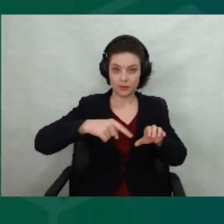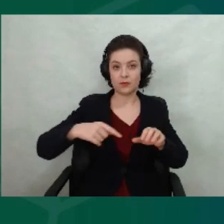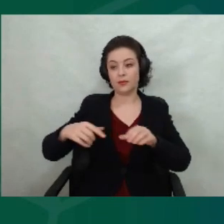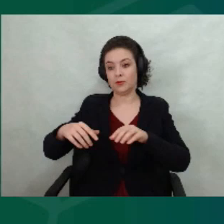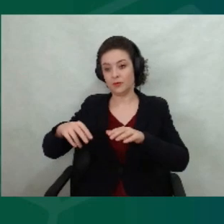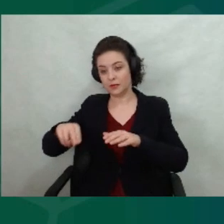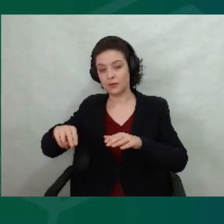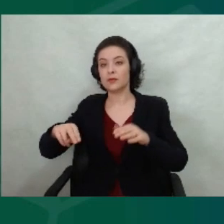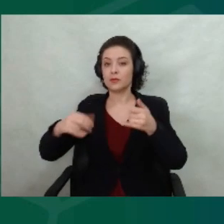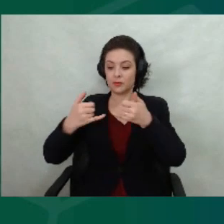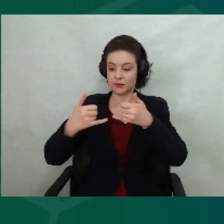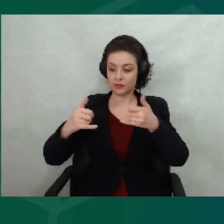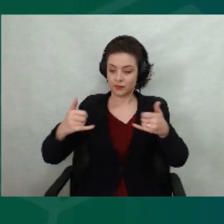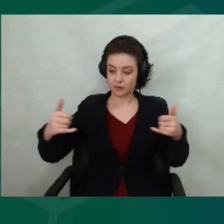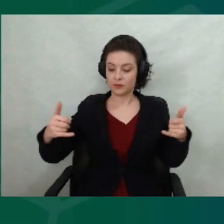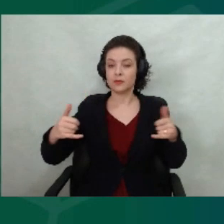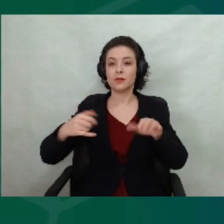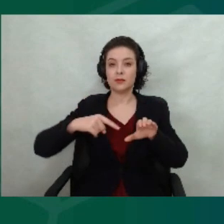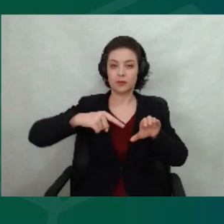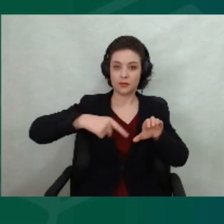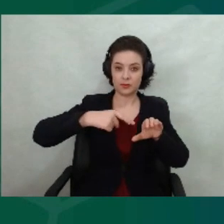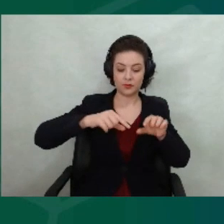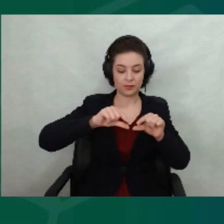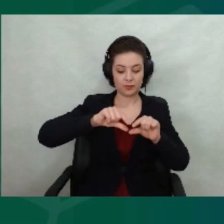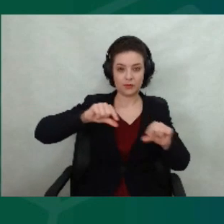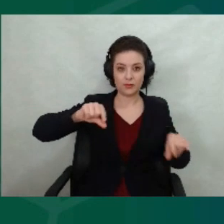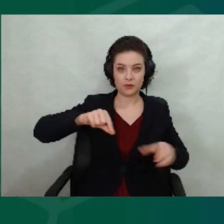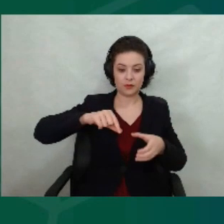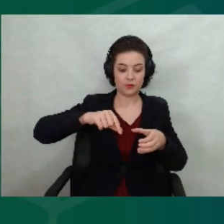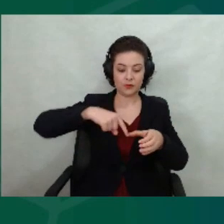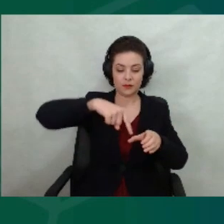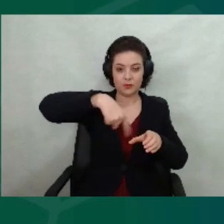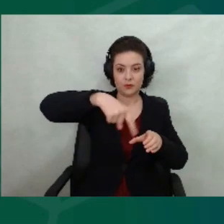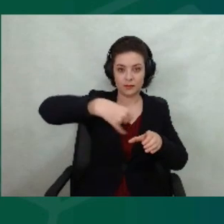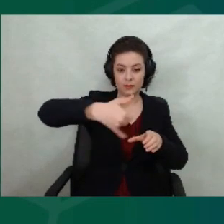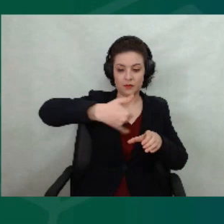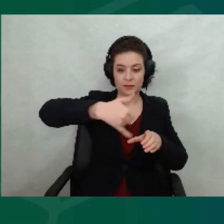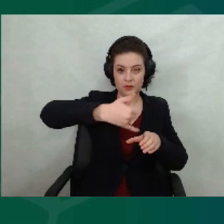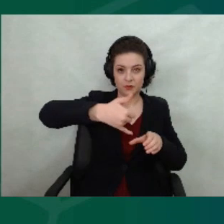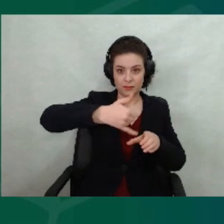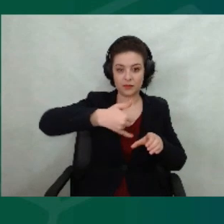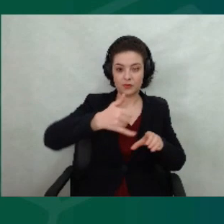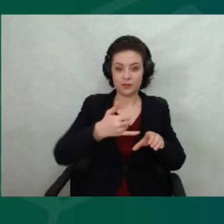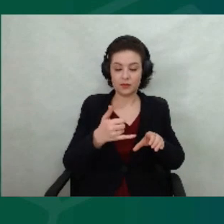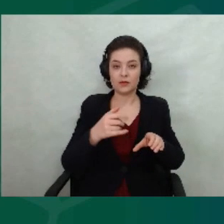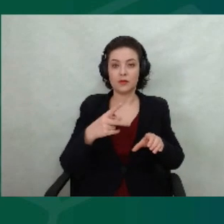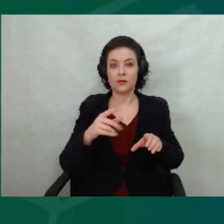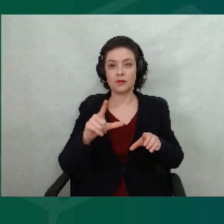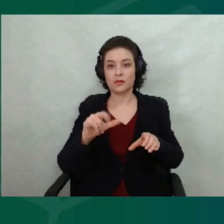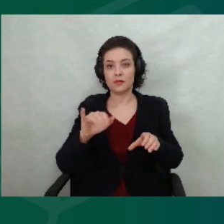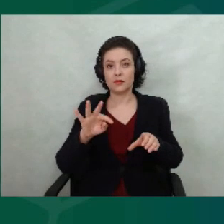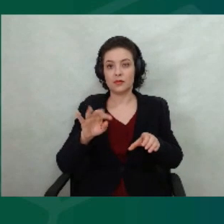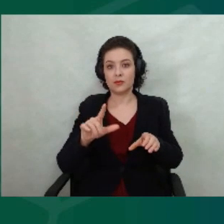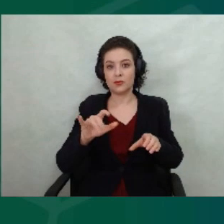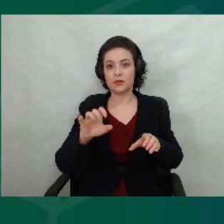embebido essa haste, que esse suave de polietileno, portanto, não agride essa mucosa que